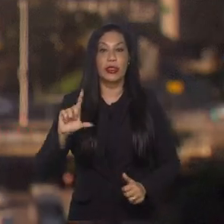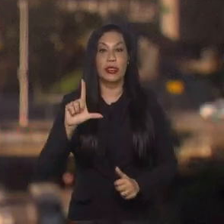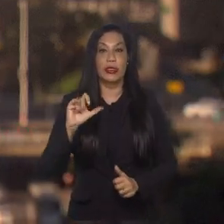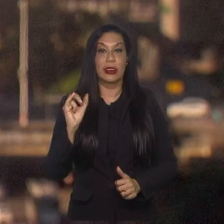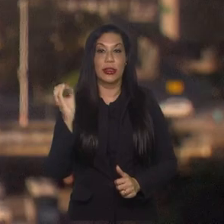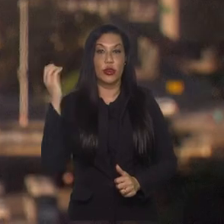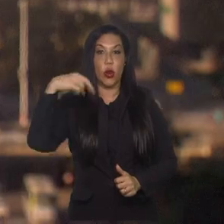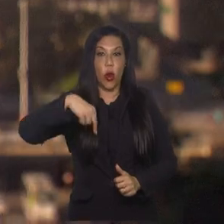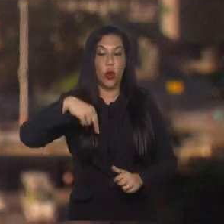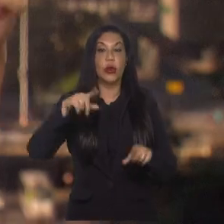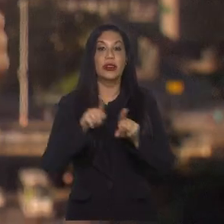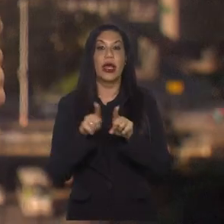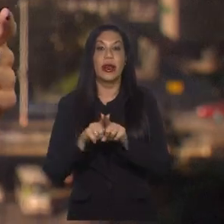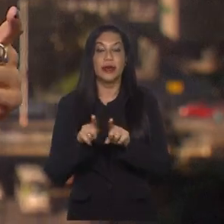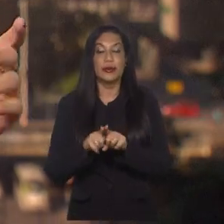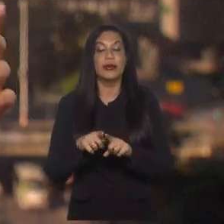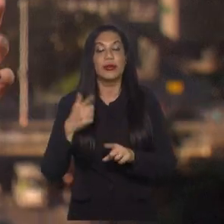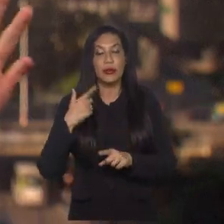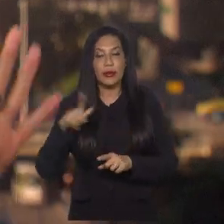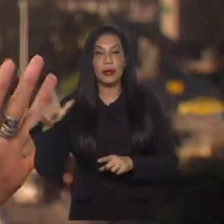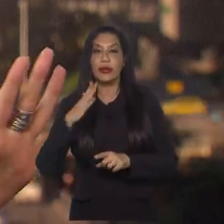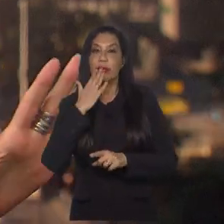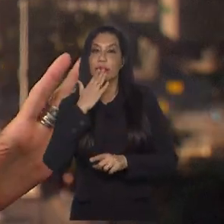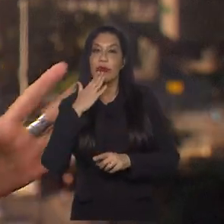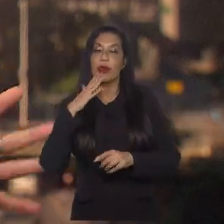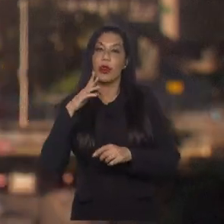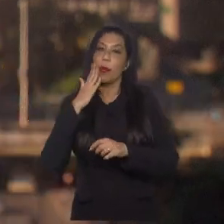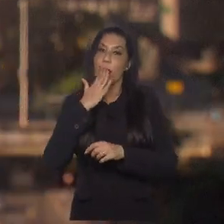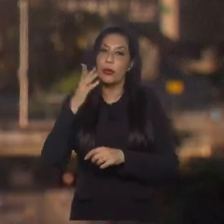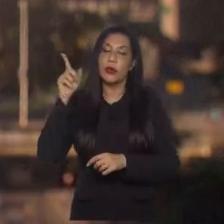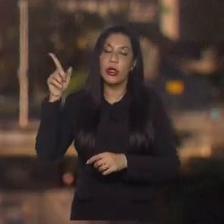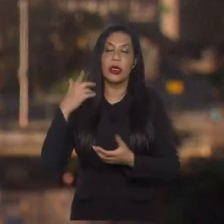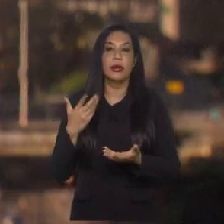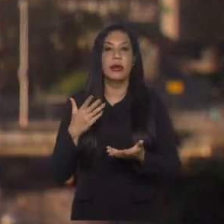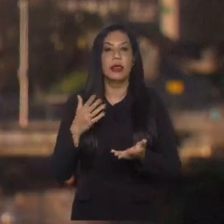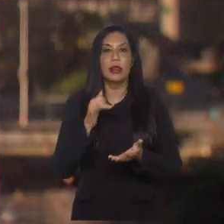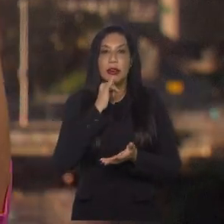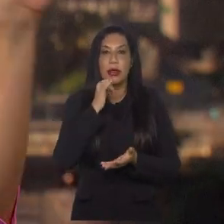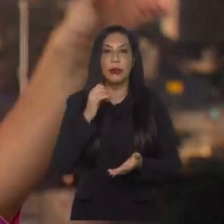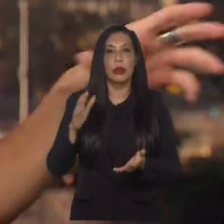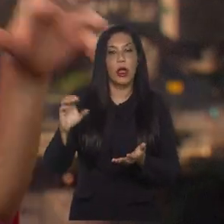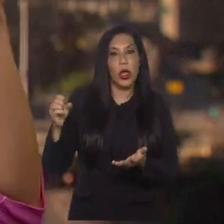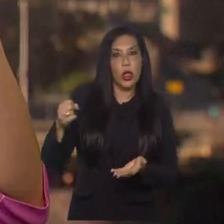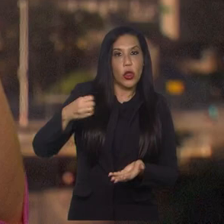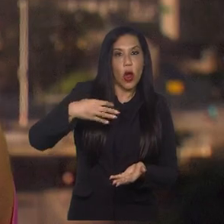que jogam ali no Montpellier. Ou seja, é